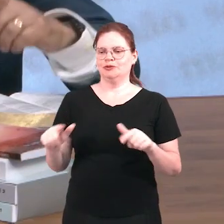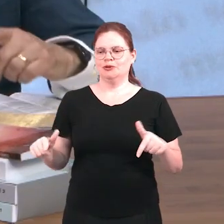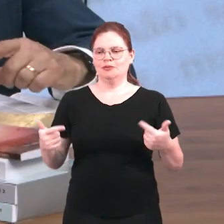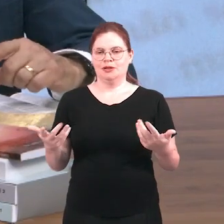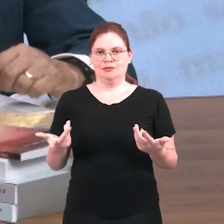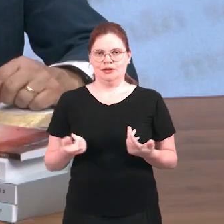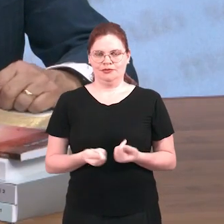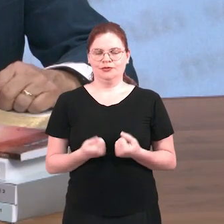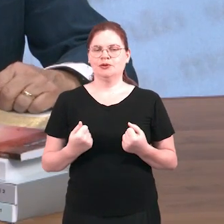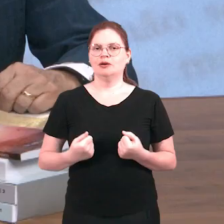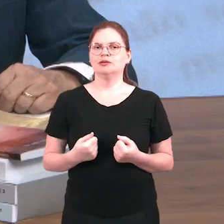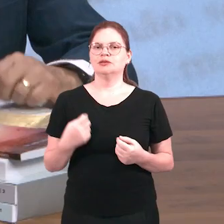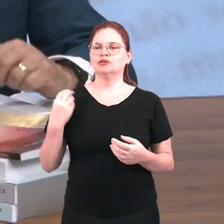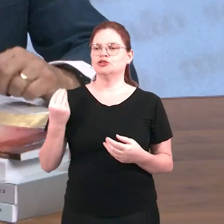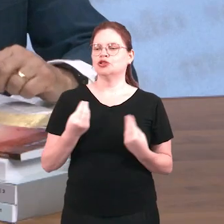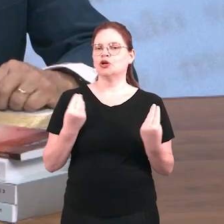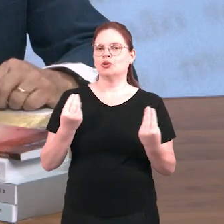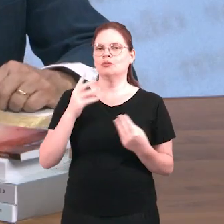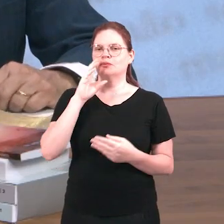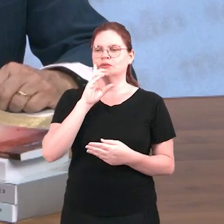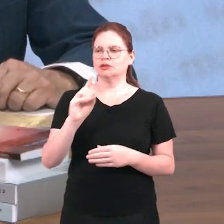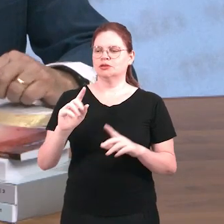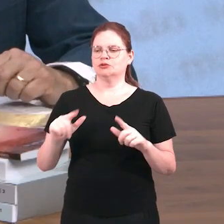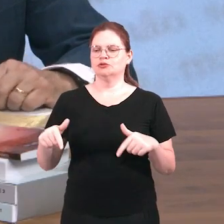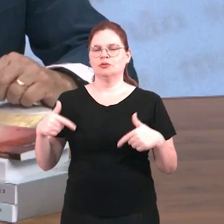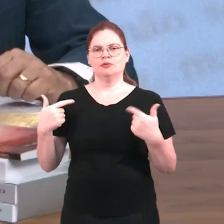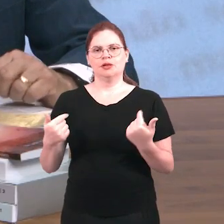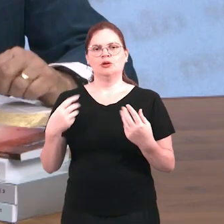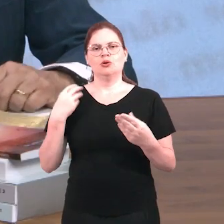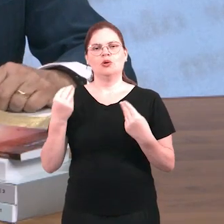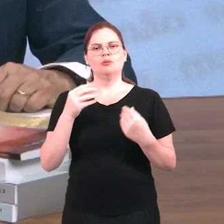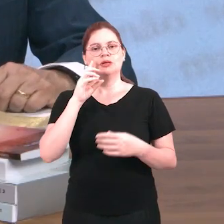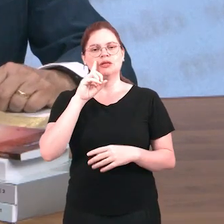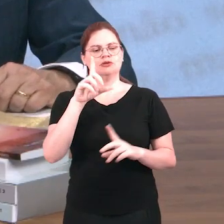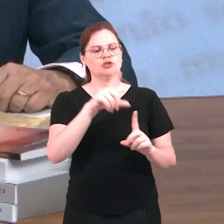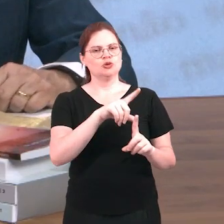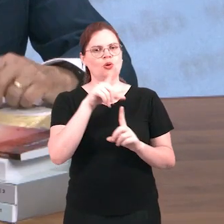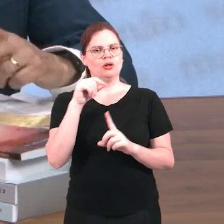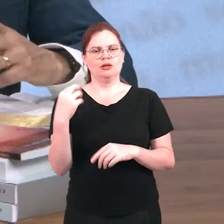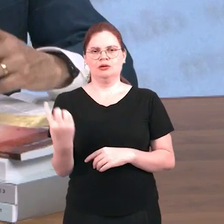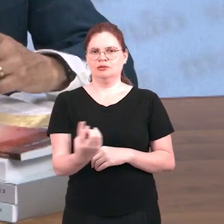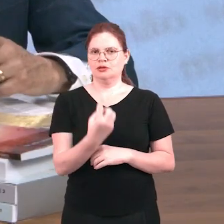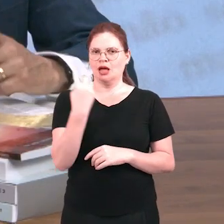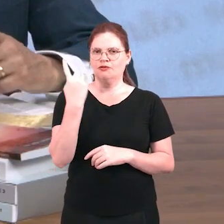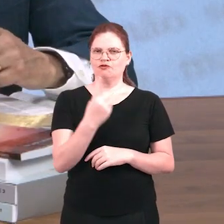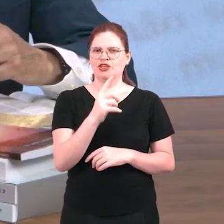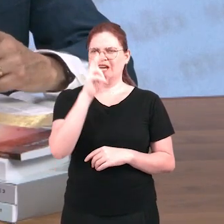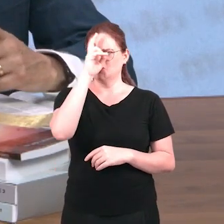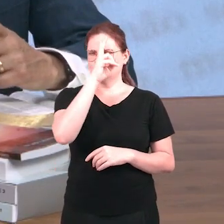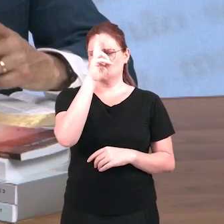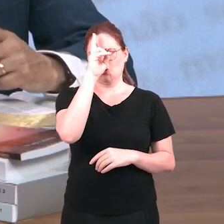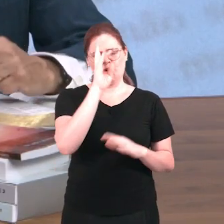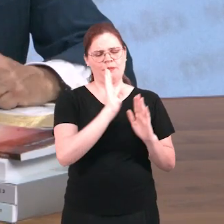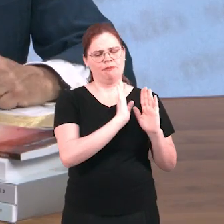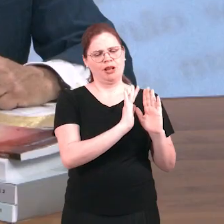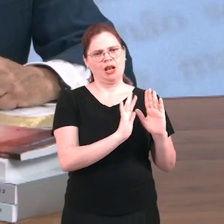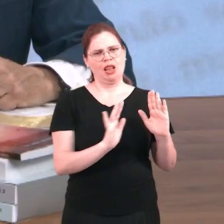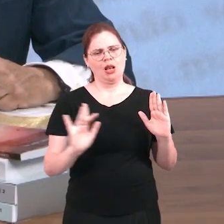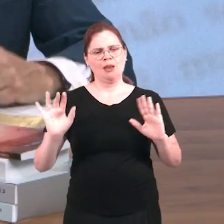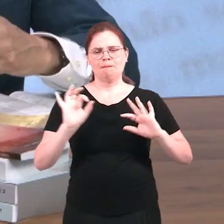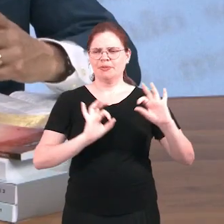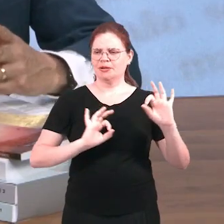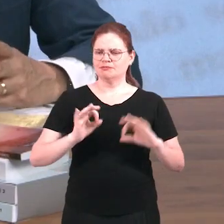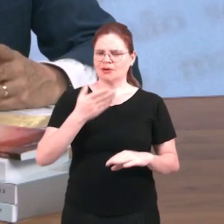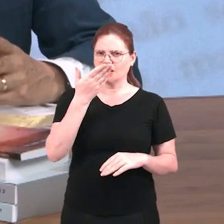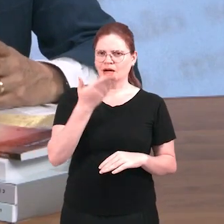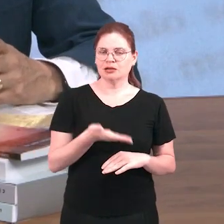A descrição bíblica de como Deus fez a escolha de Davi, realizou sua preparação